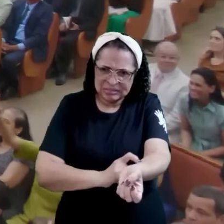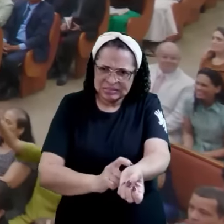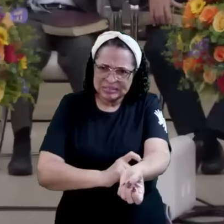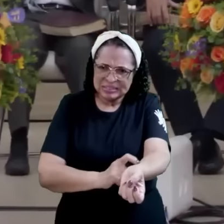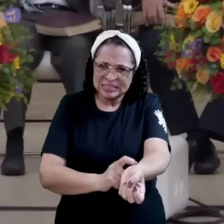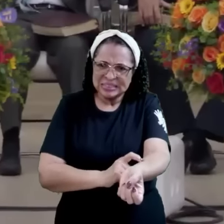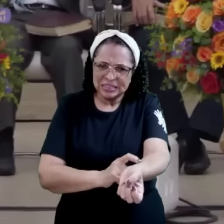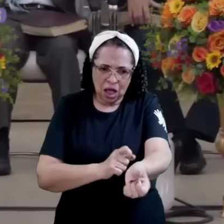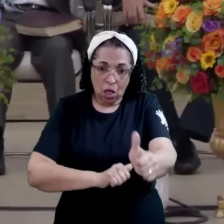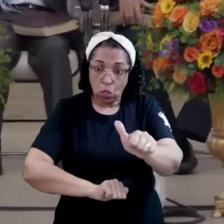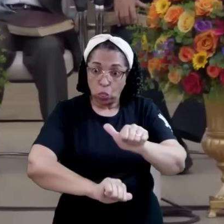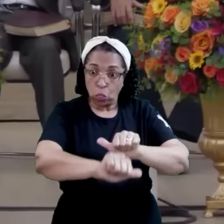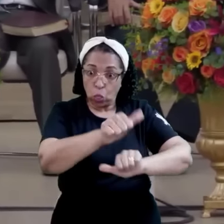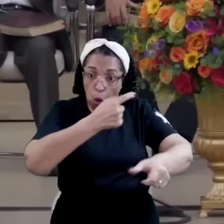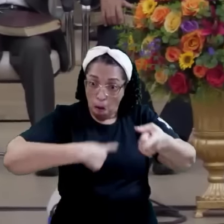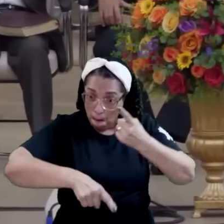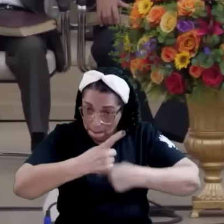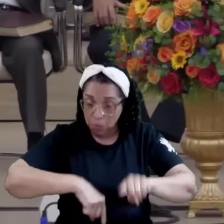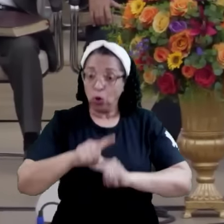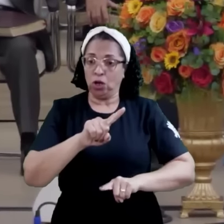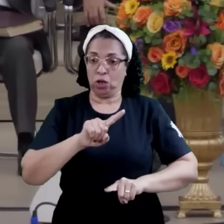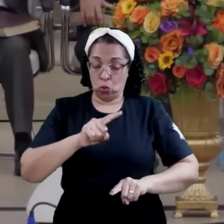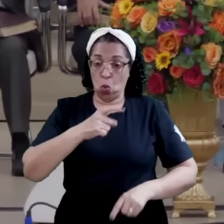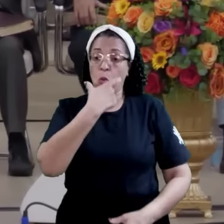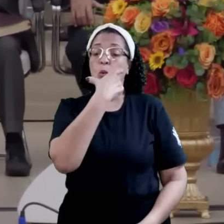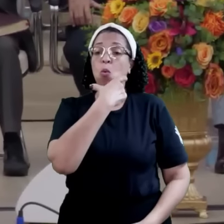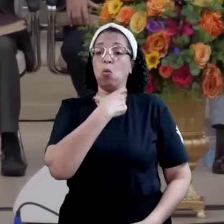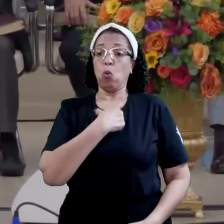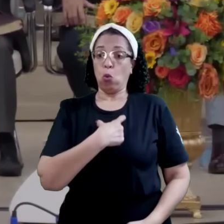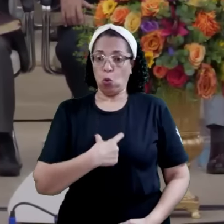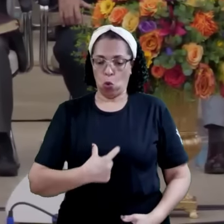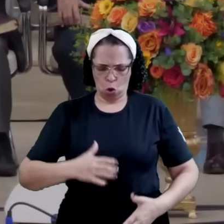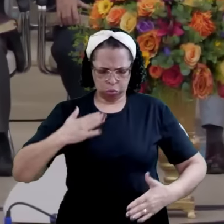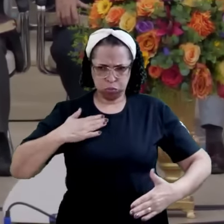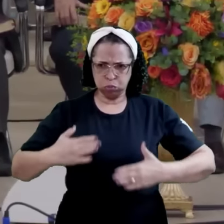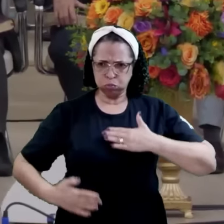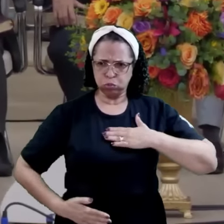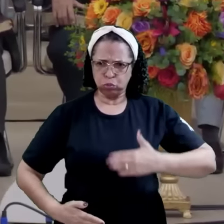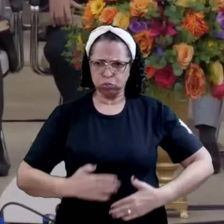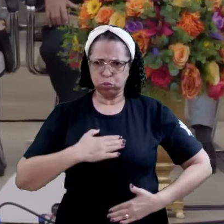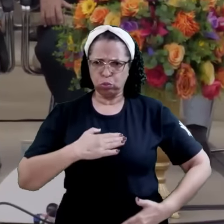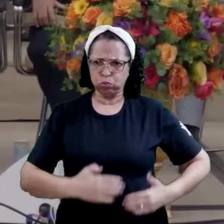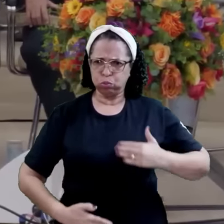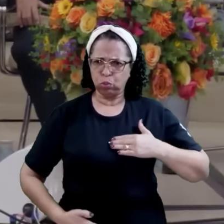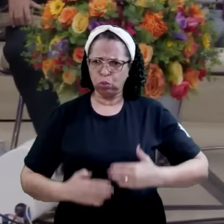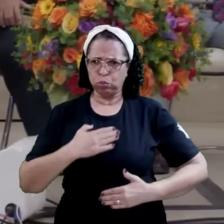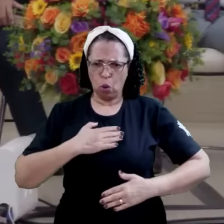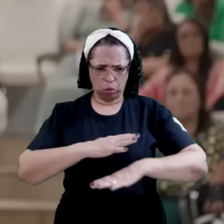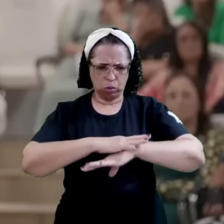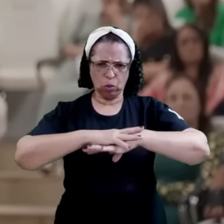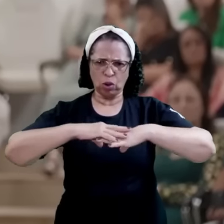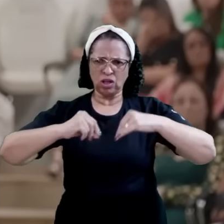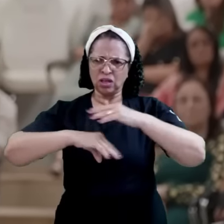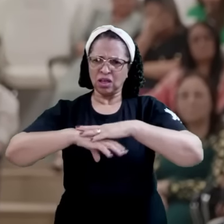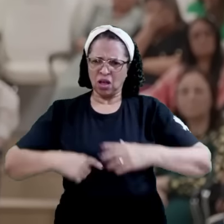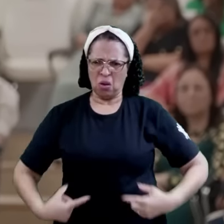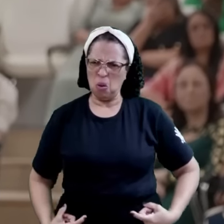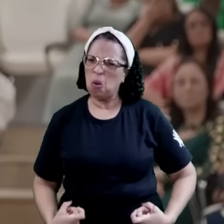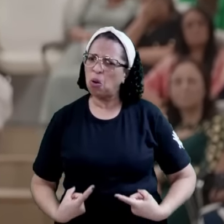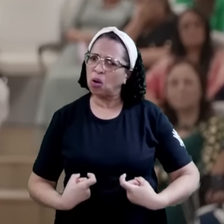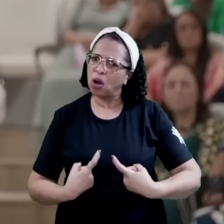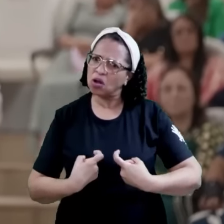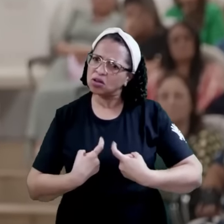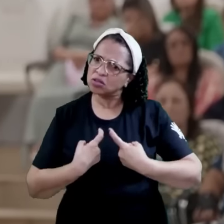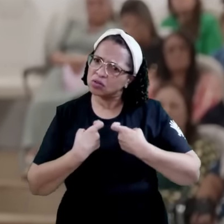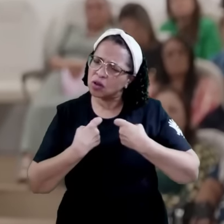Se for para mim crer numa Bíblia que diz que Deus abriu o mar vermelho pro povo passar enchuto e Deus não pode curar um câncer não pode queimar